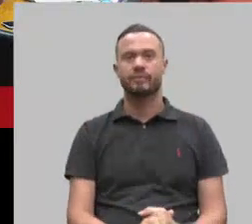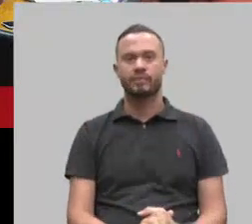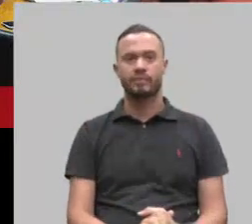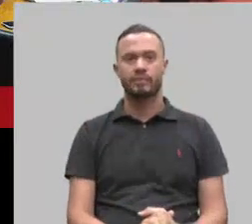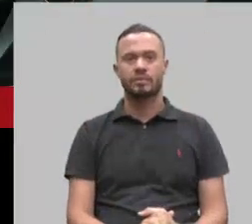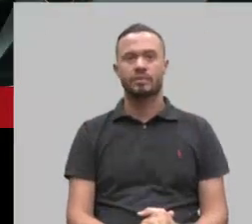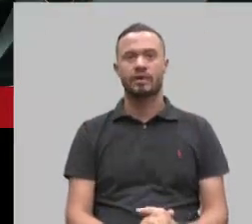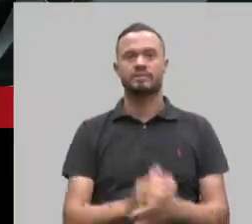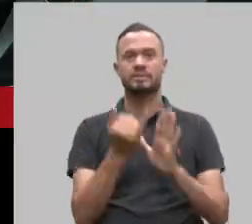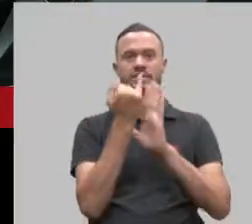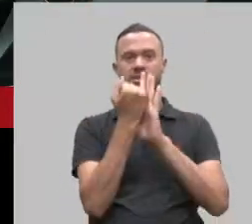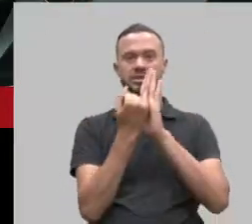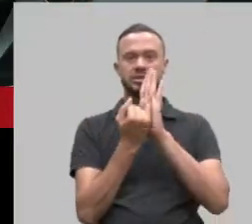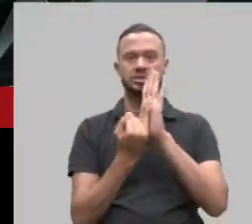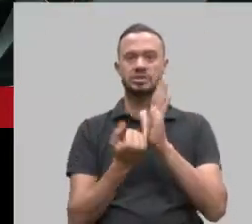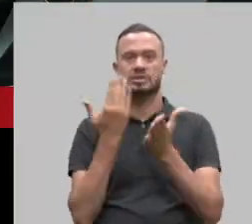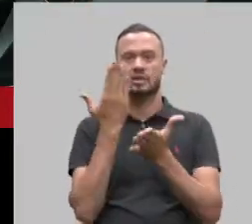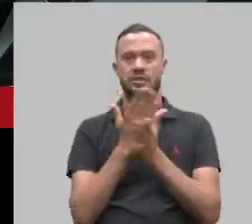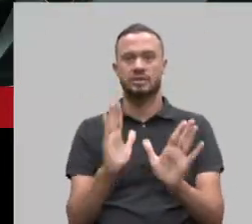encerradas